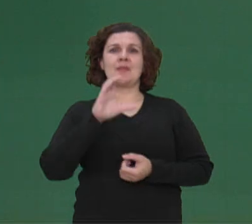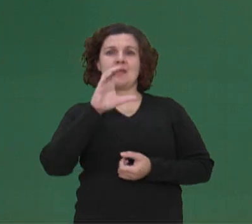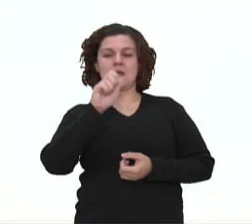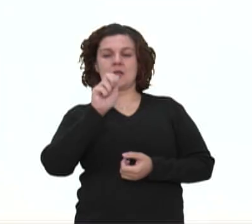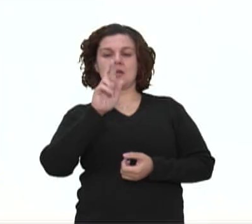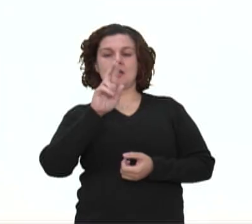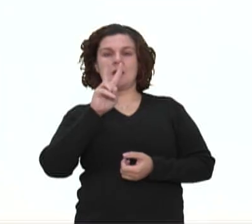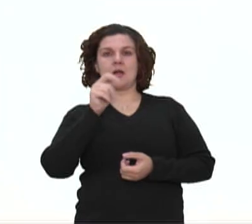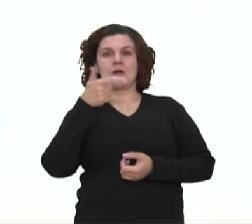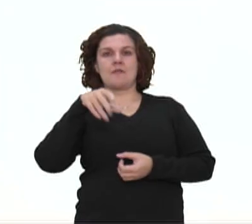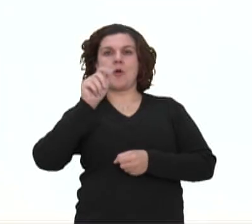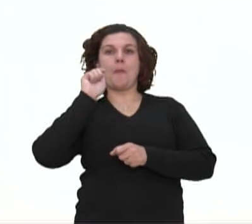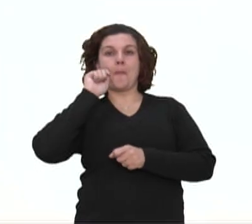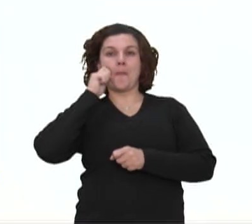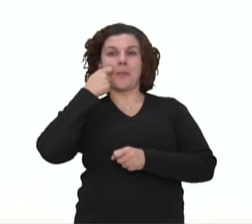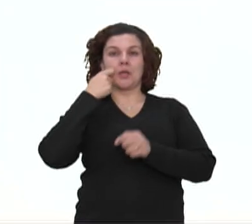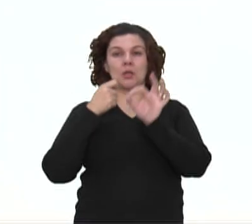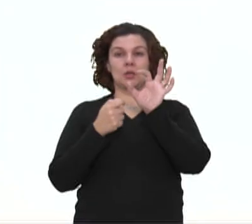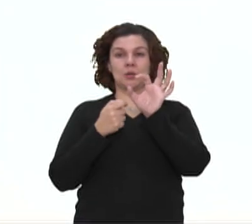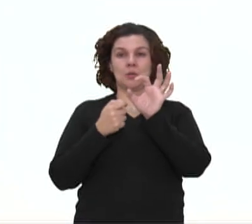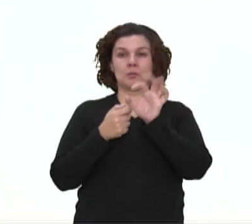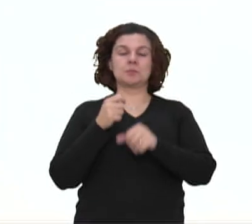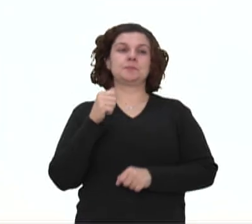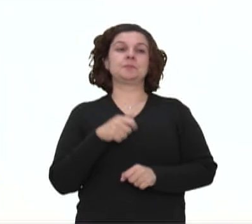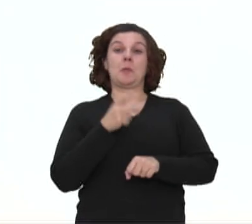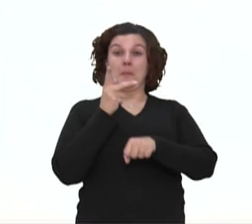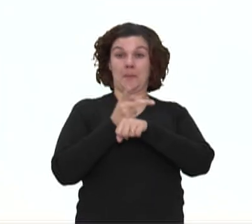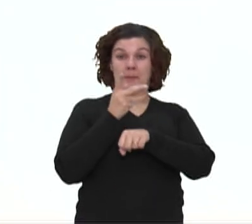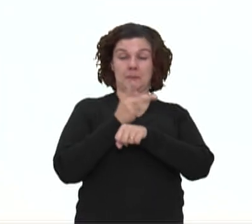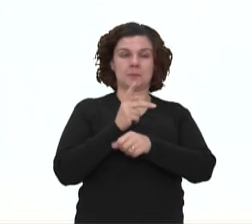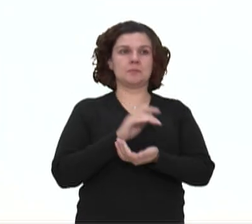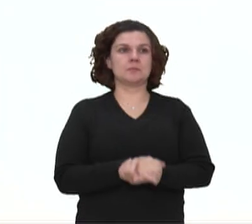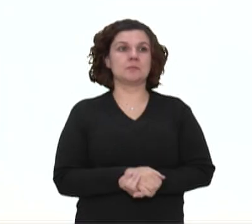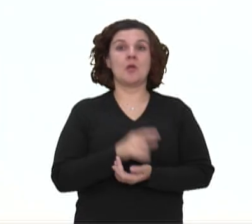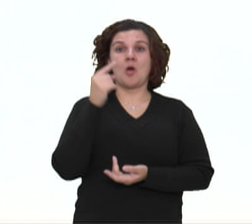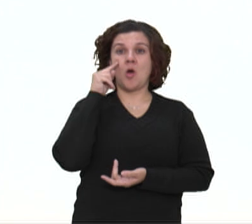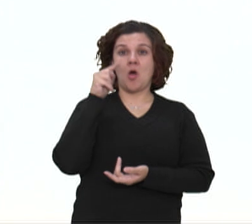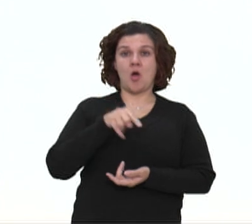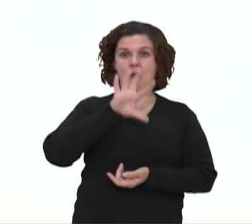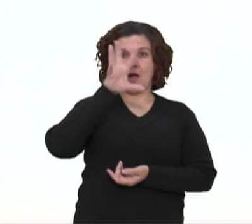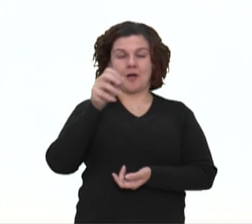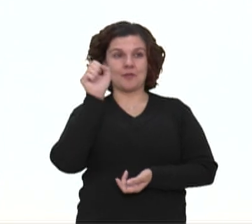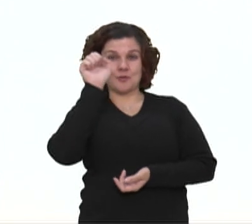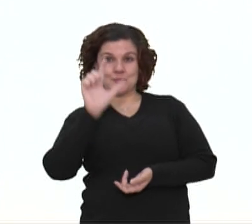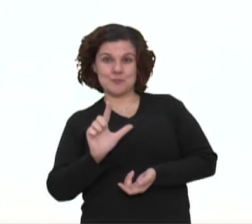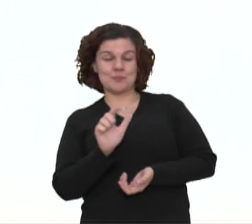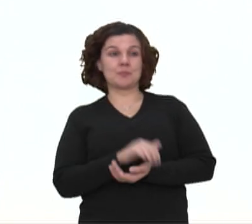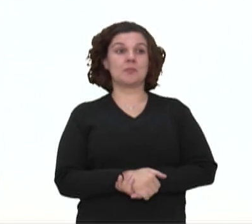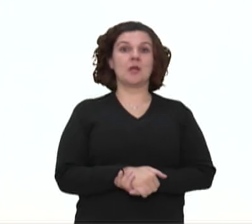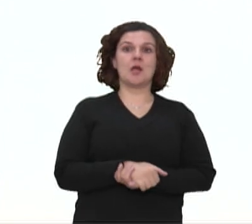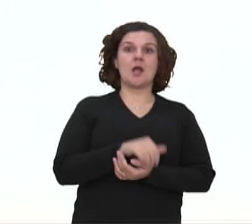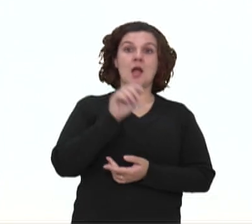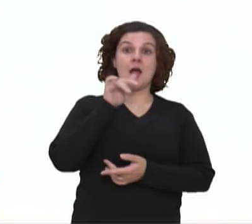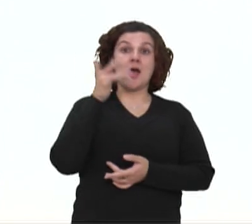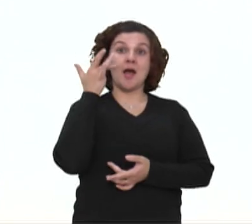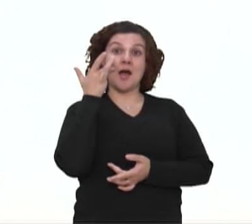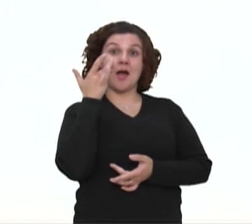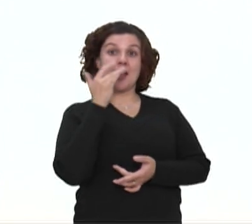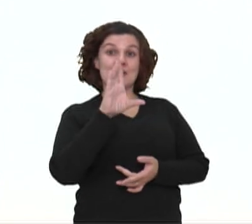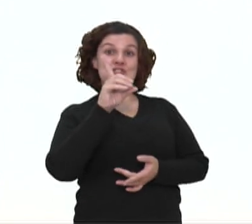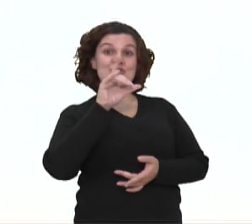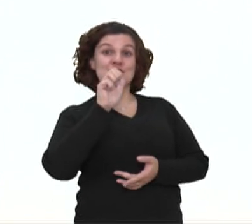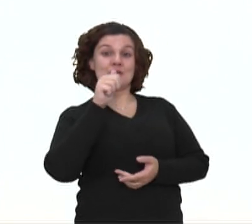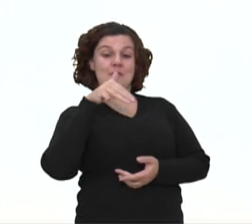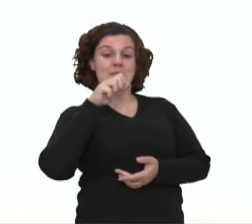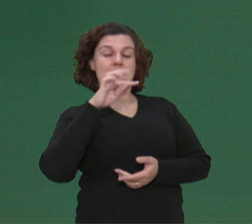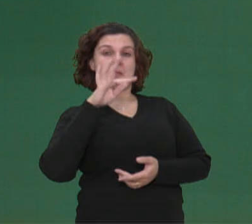mineral. Quero chamar a atenção para vocês, África do Sul. Outro mapa, diamante.